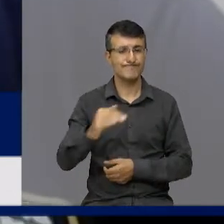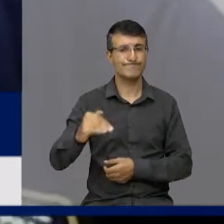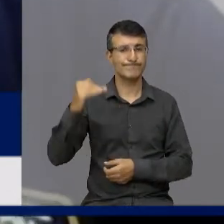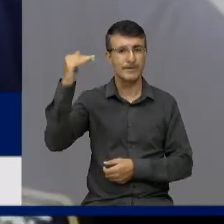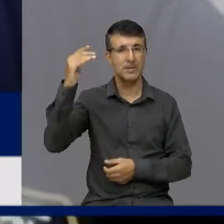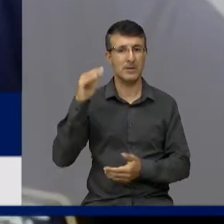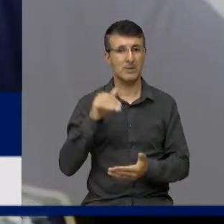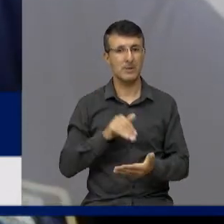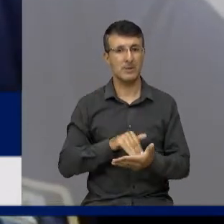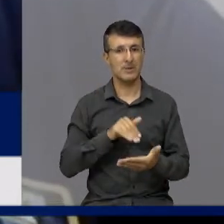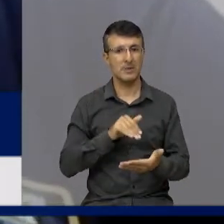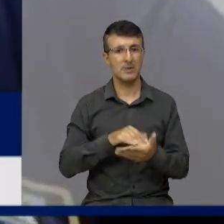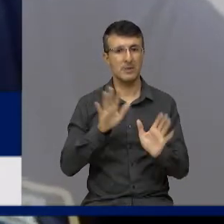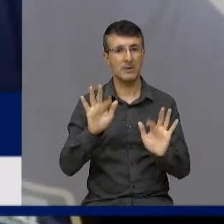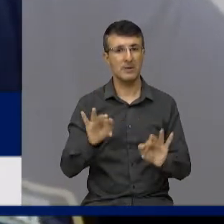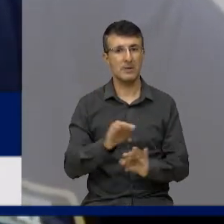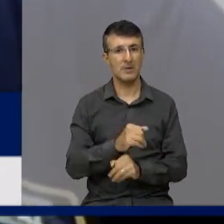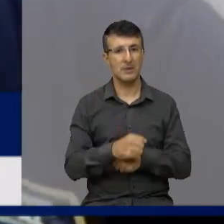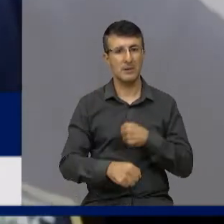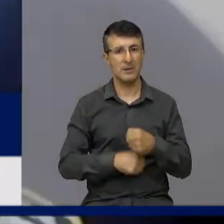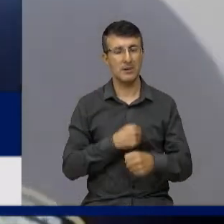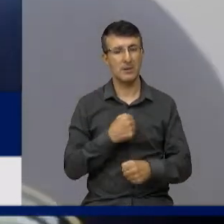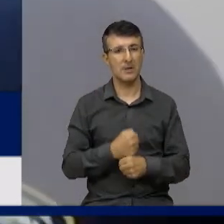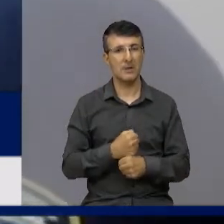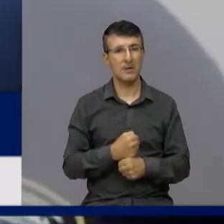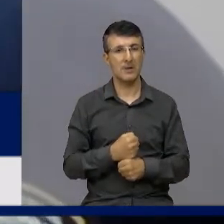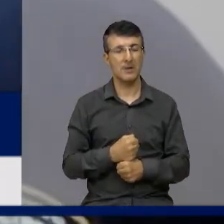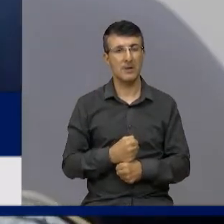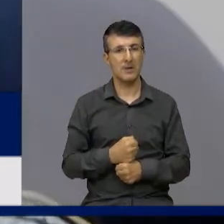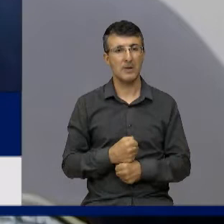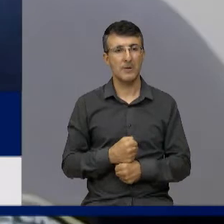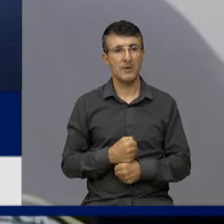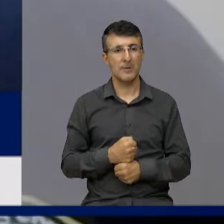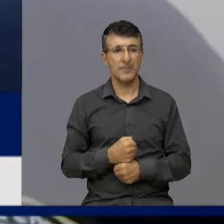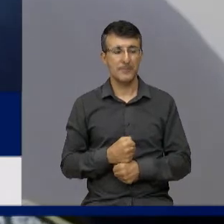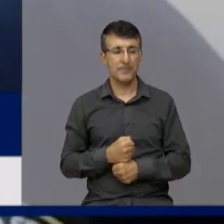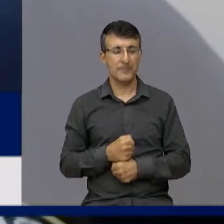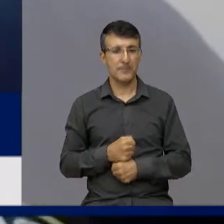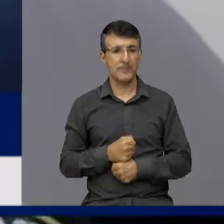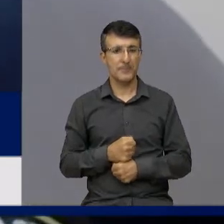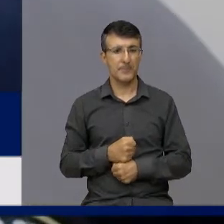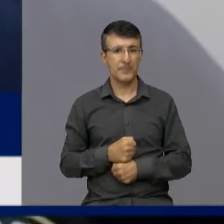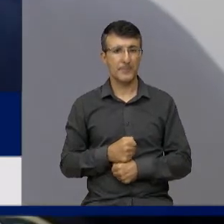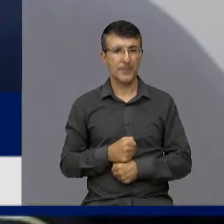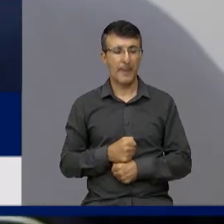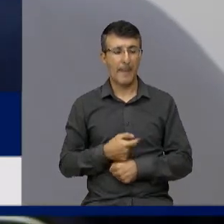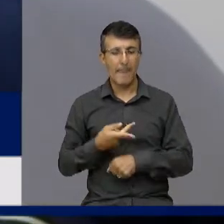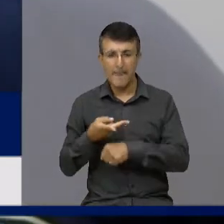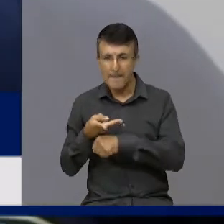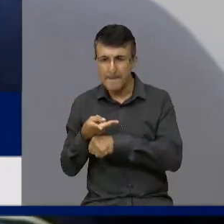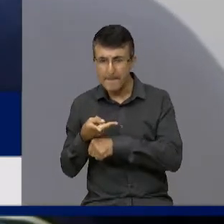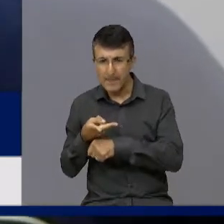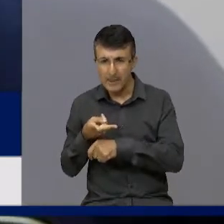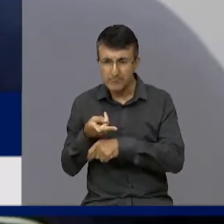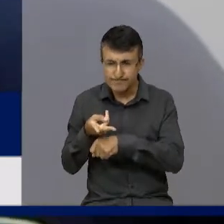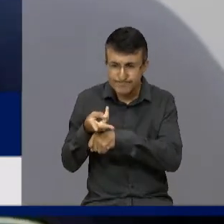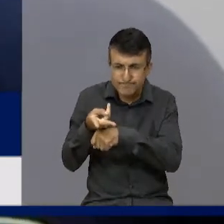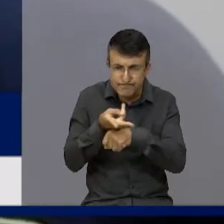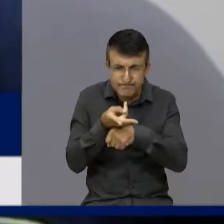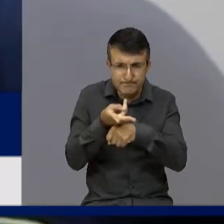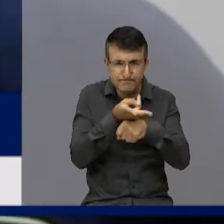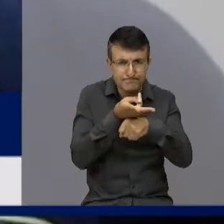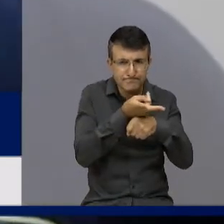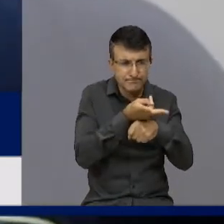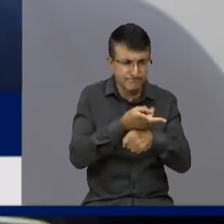ano. Né? A Patrulha Maria da Penha, eu vou explicar como que é um pouquinho. A entrada dela é pela Delegacia